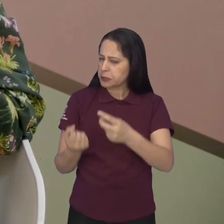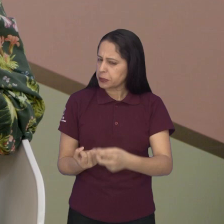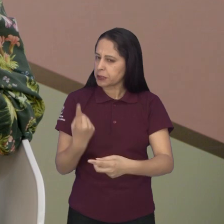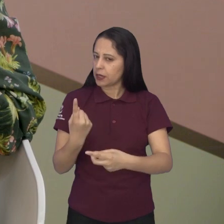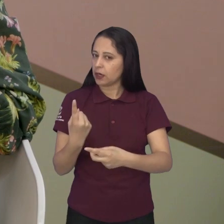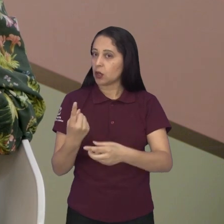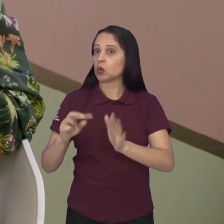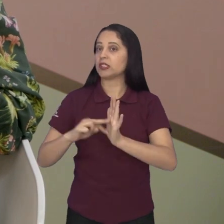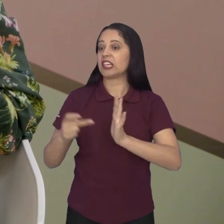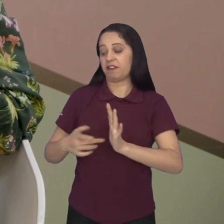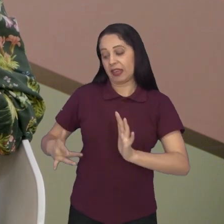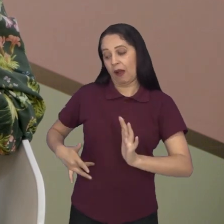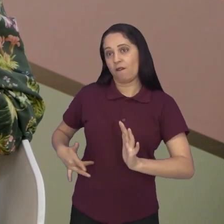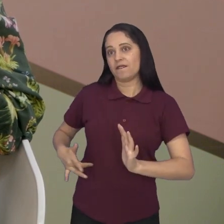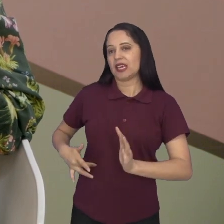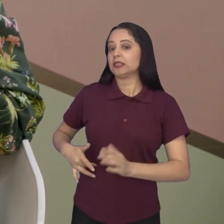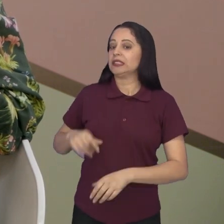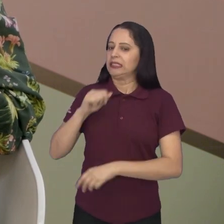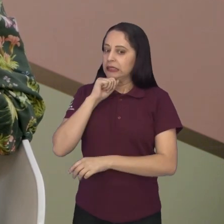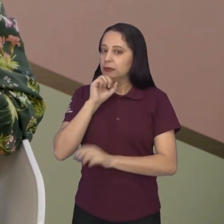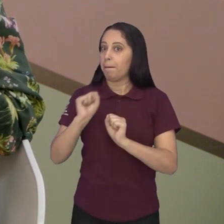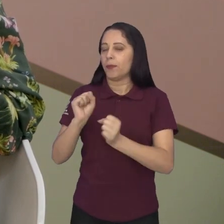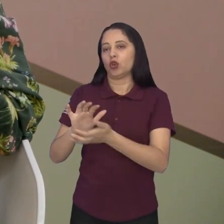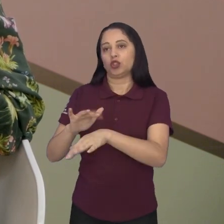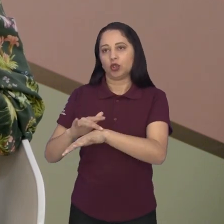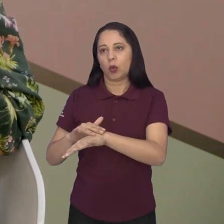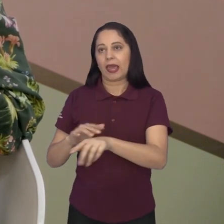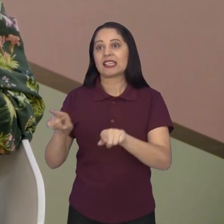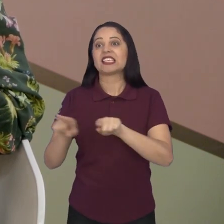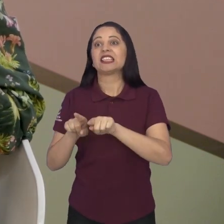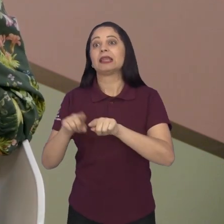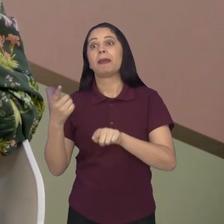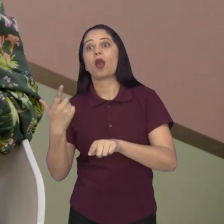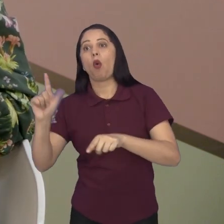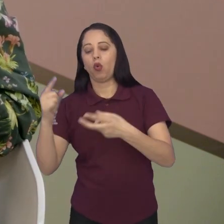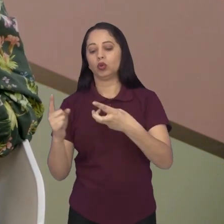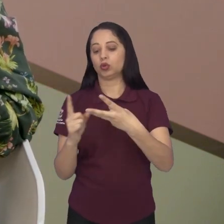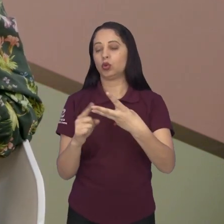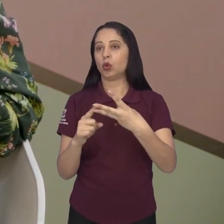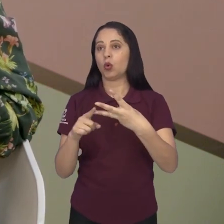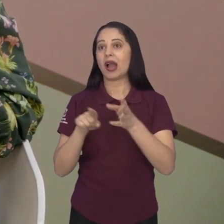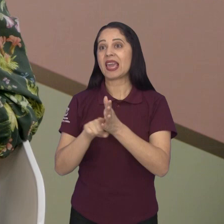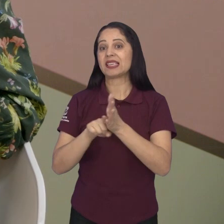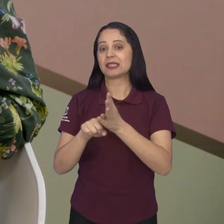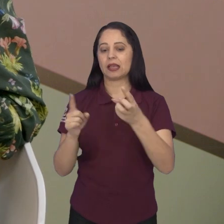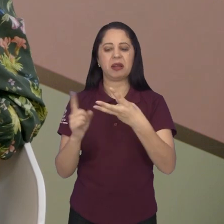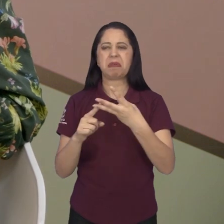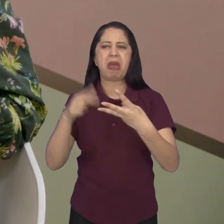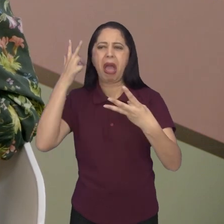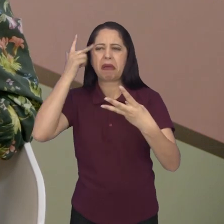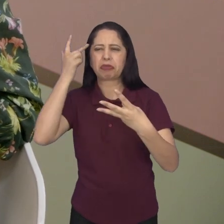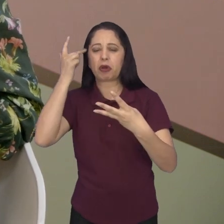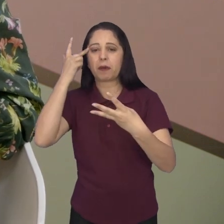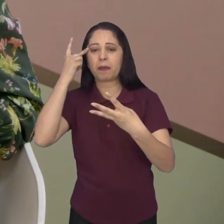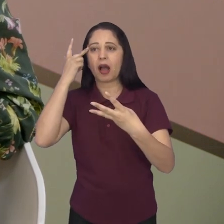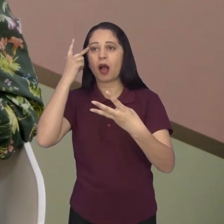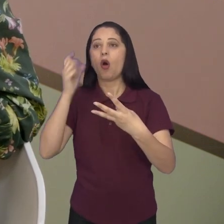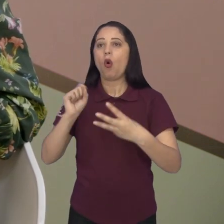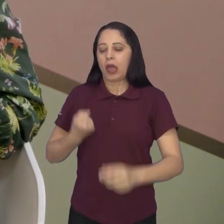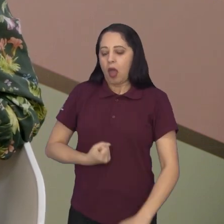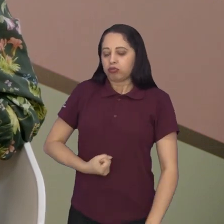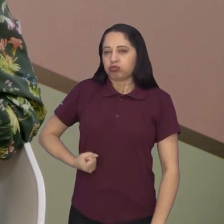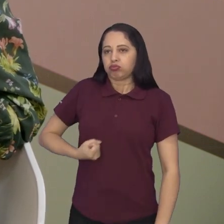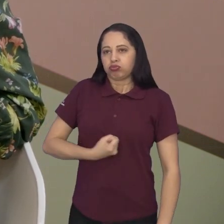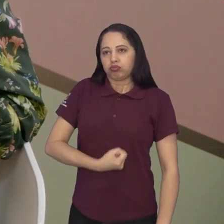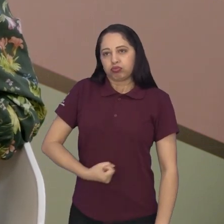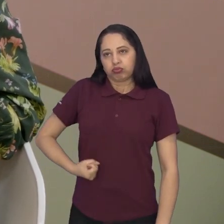avaliação que tem alguma coisa errada no fígado, né? E um outro exame que a gente consegue ver que tem alguma coisa errada com o fígado, que é um exame super comum e acessível, que é o